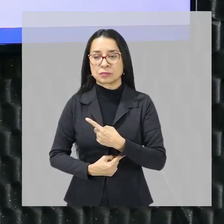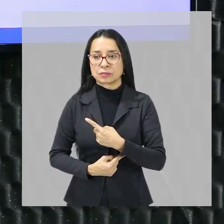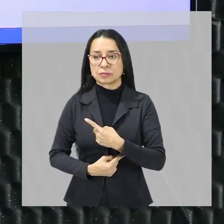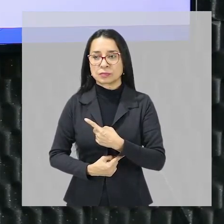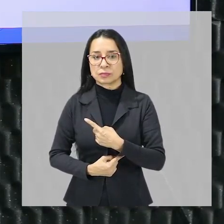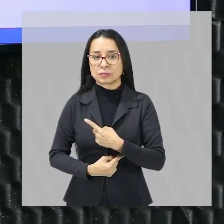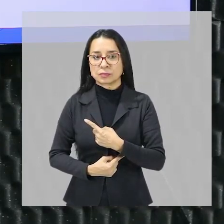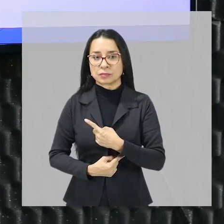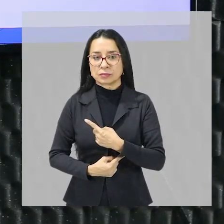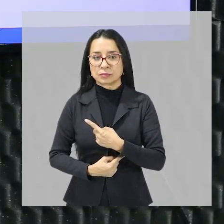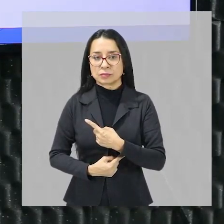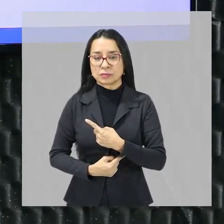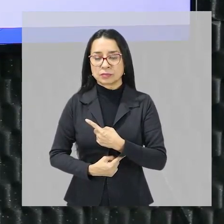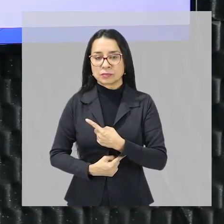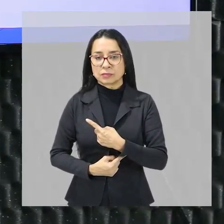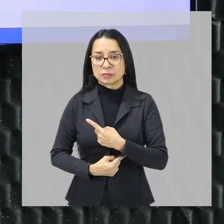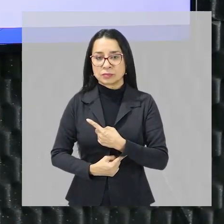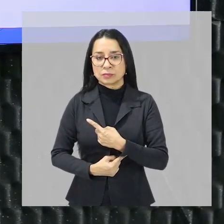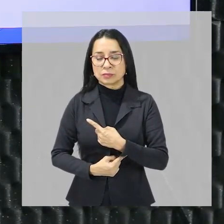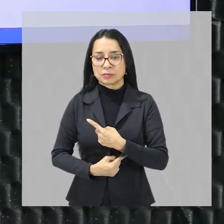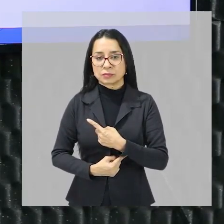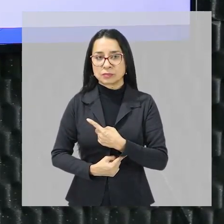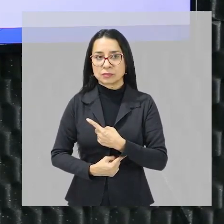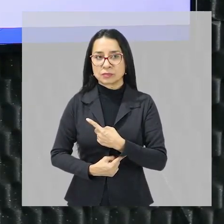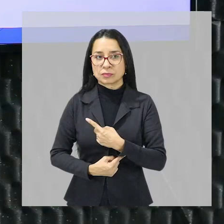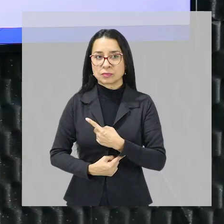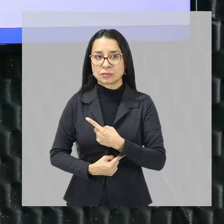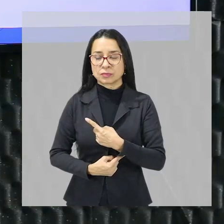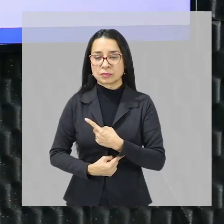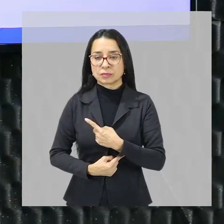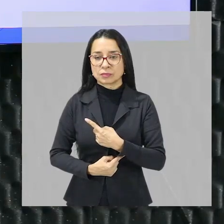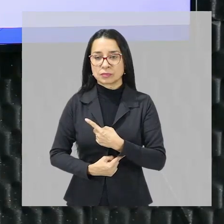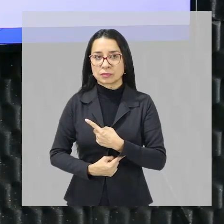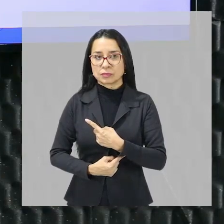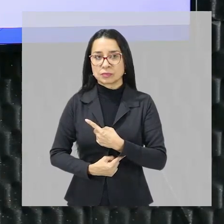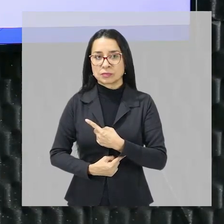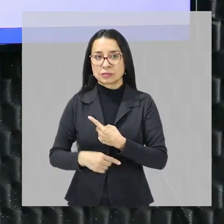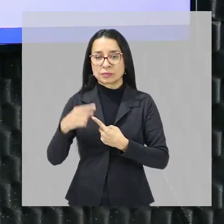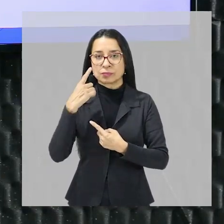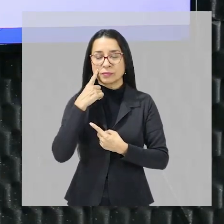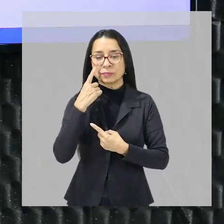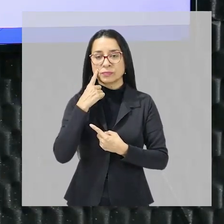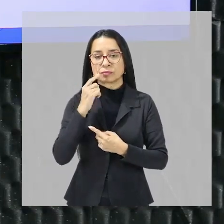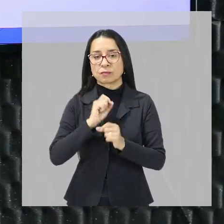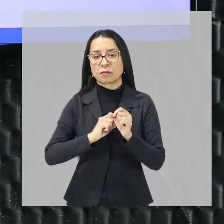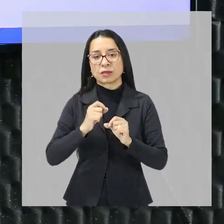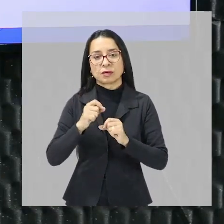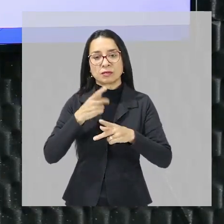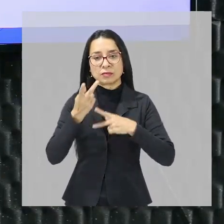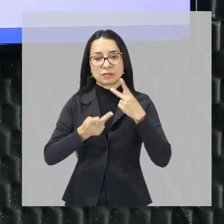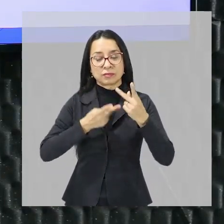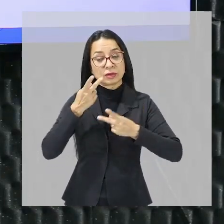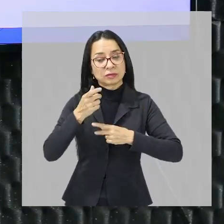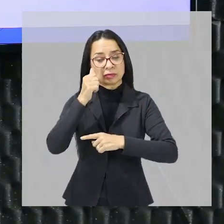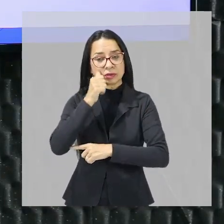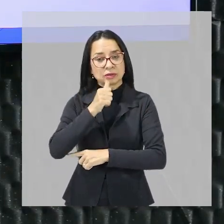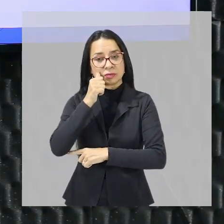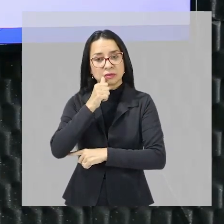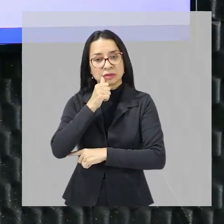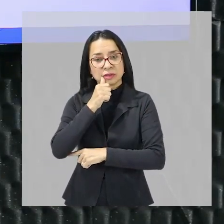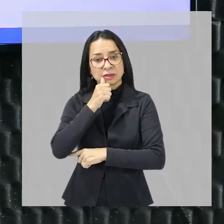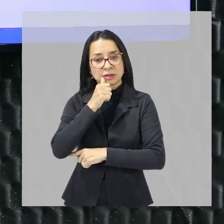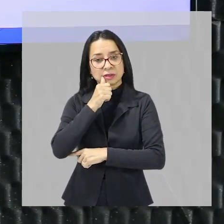de uma presença mais efetiva no processo de decisão política. Então, olha só, a gente está falando das mulheres